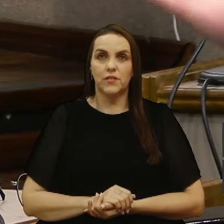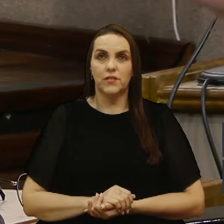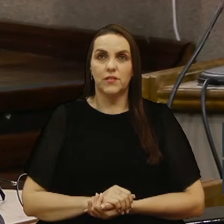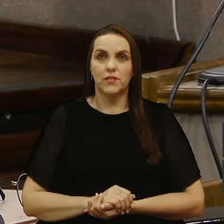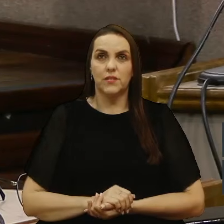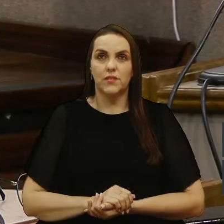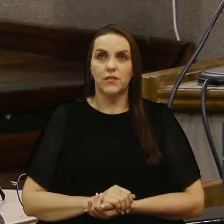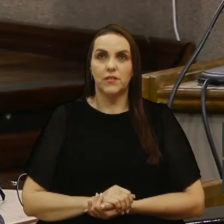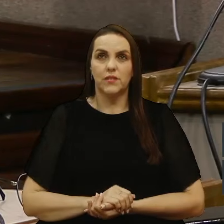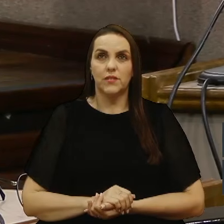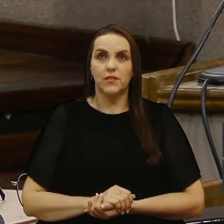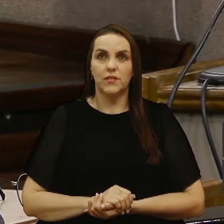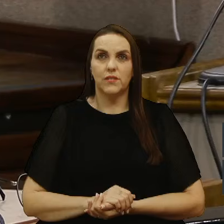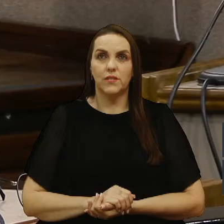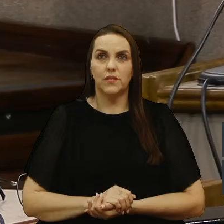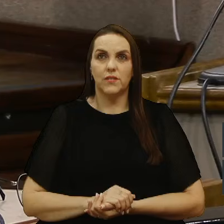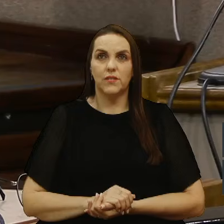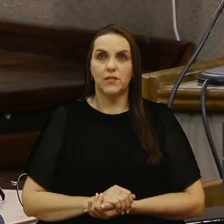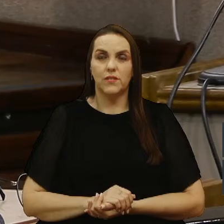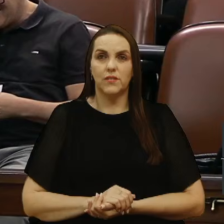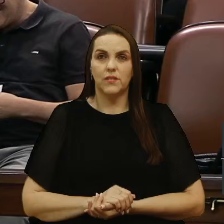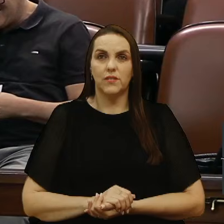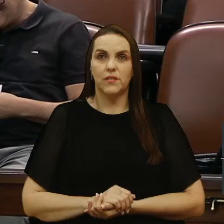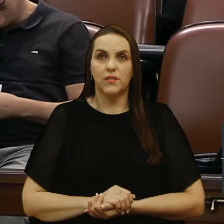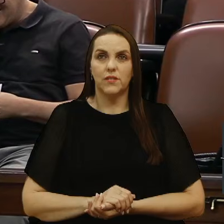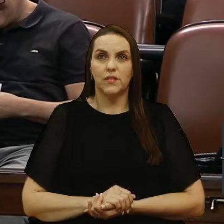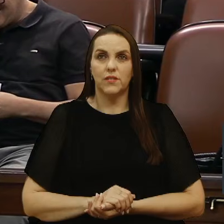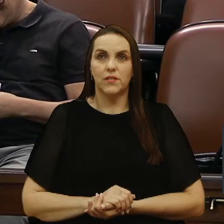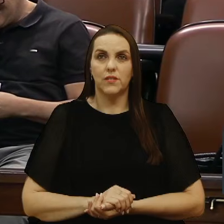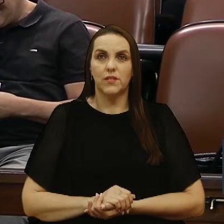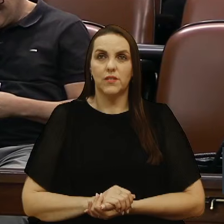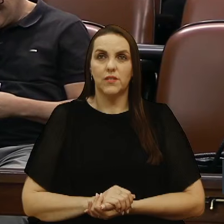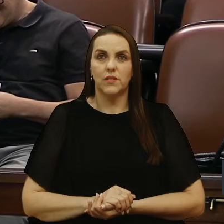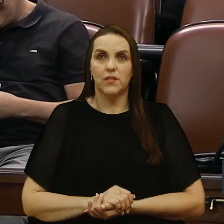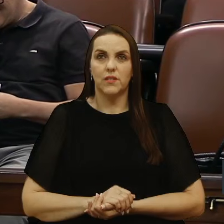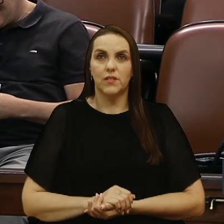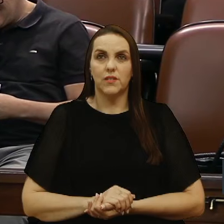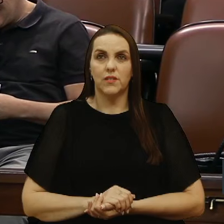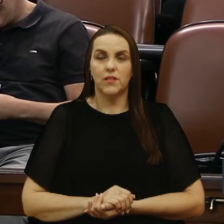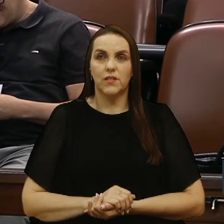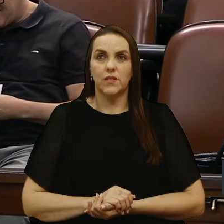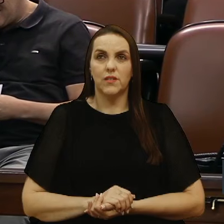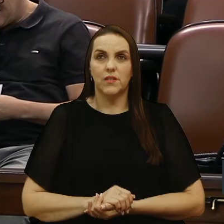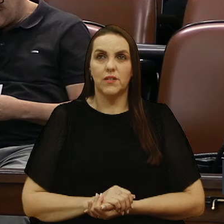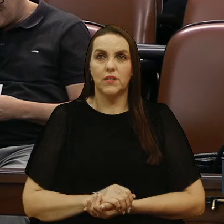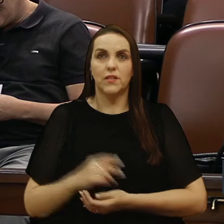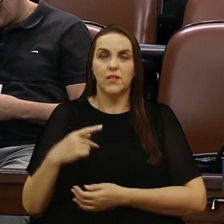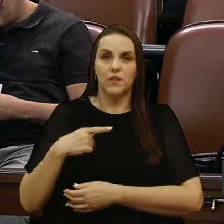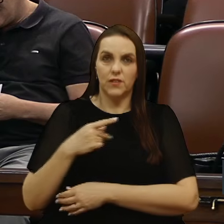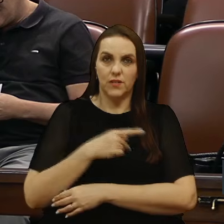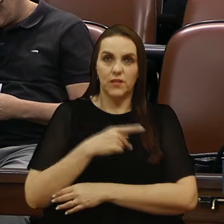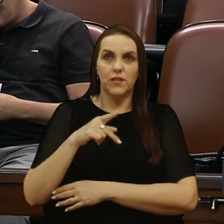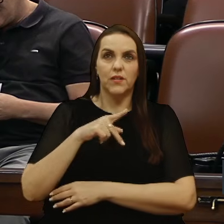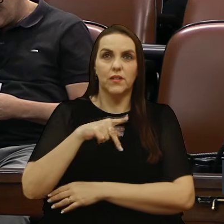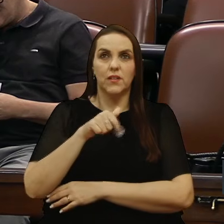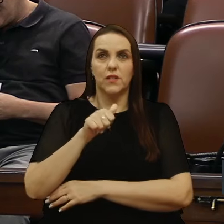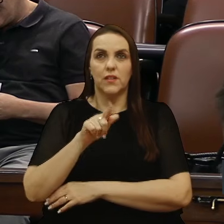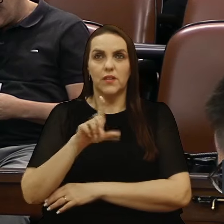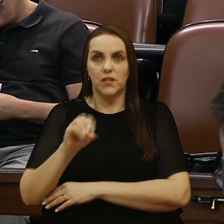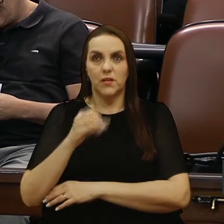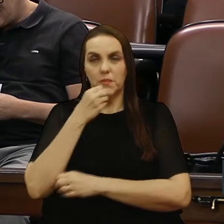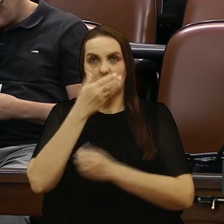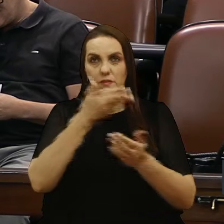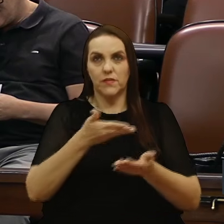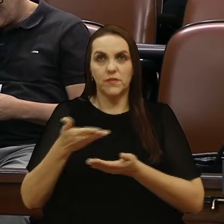isso tá certo, né, pastor Paulo? E quero dizer que são muito bem-vindos, sempre conosco e podem